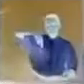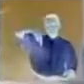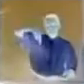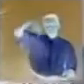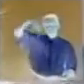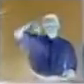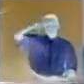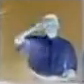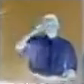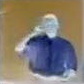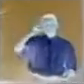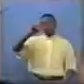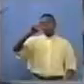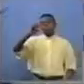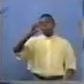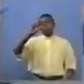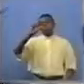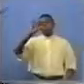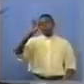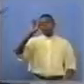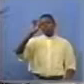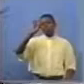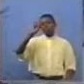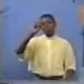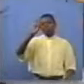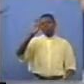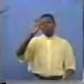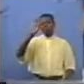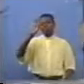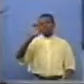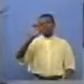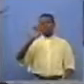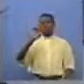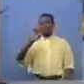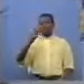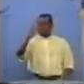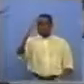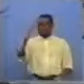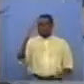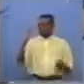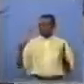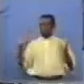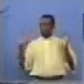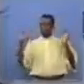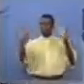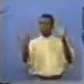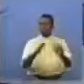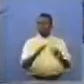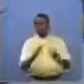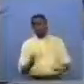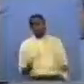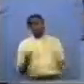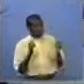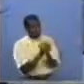atrás. Falar que Frei Damião ia numa cidade, ia ter 40, 50 mil pessoas, que andava dias e dias